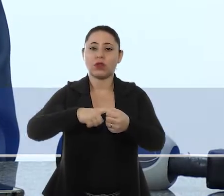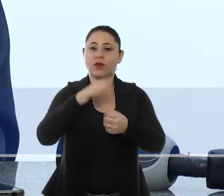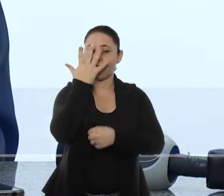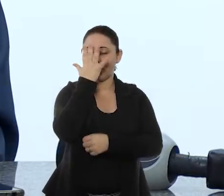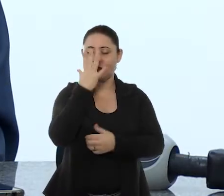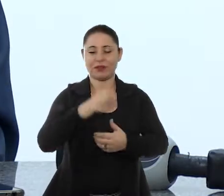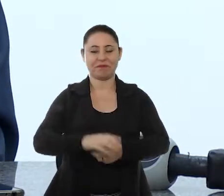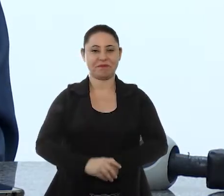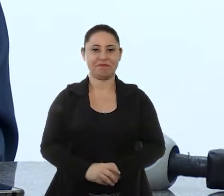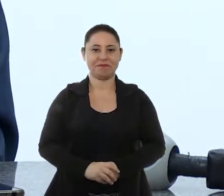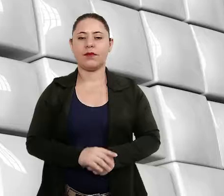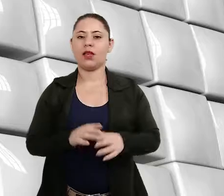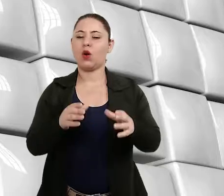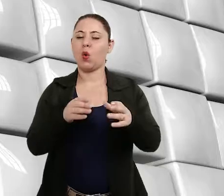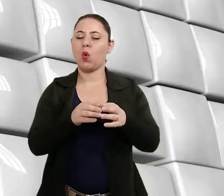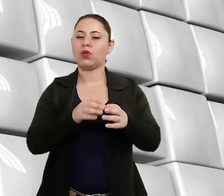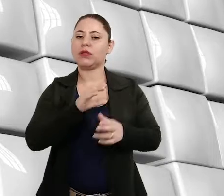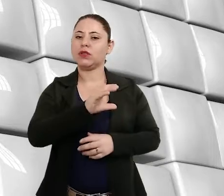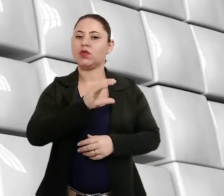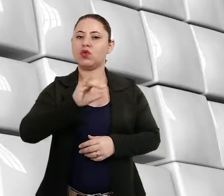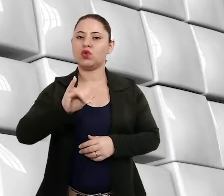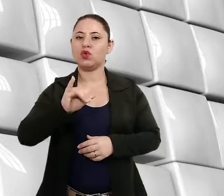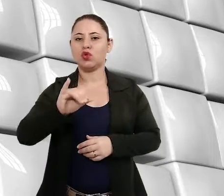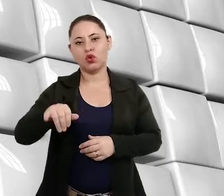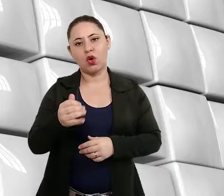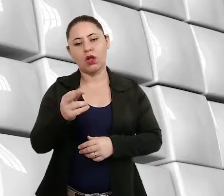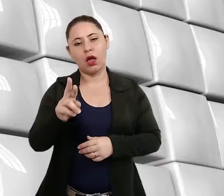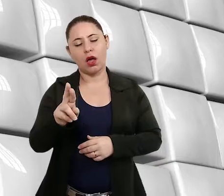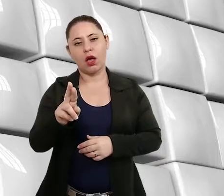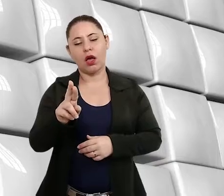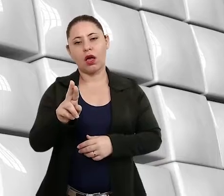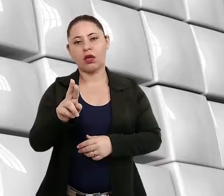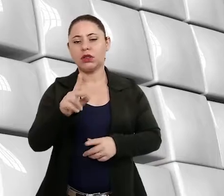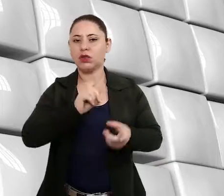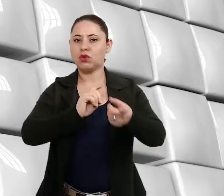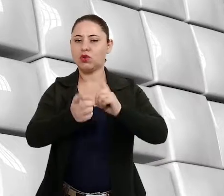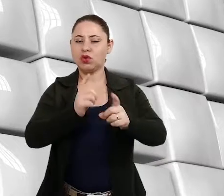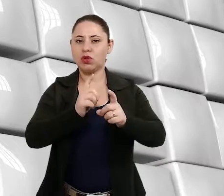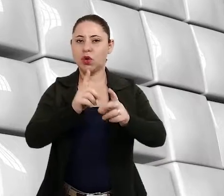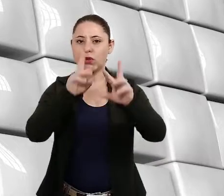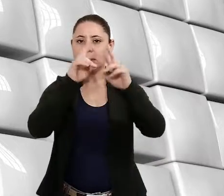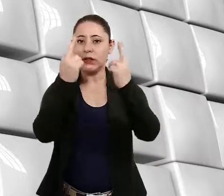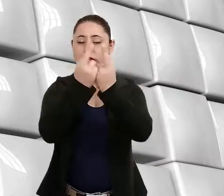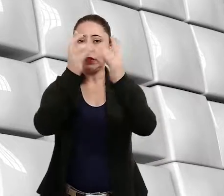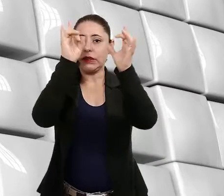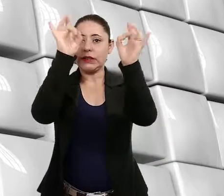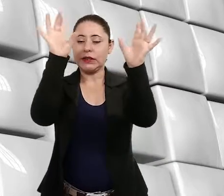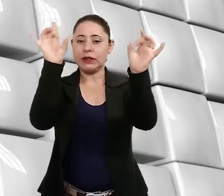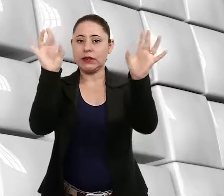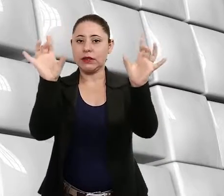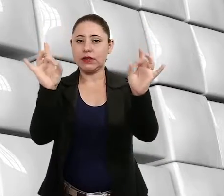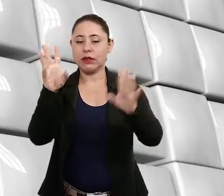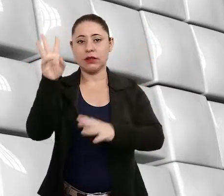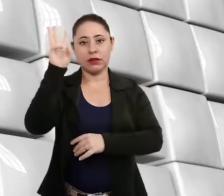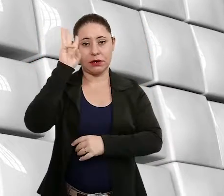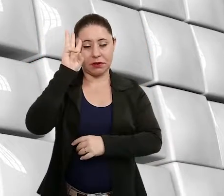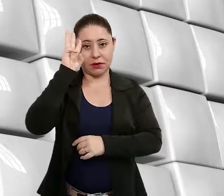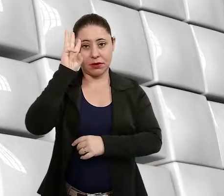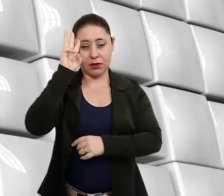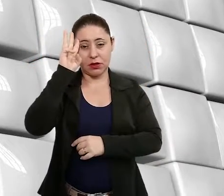trabalhos em fevereiro. A Comissão de Constituição, Justiça e Redação se reuniu em sessão extraordinária